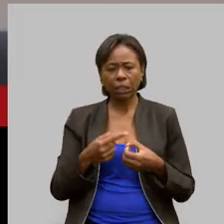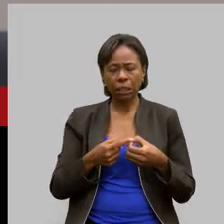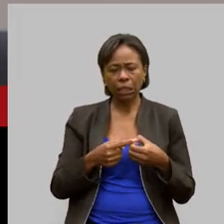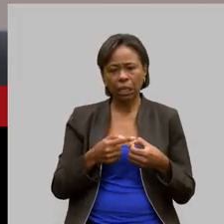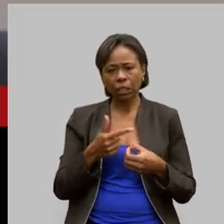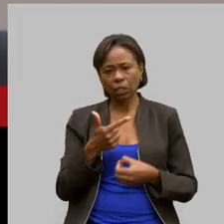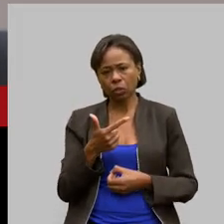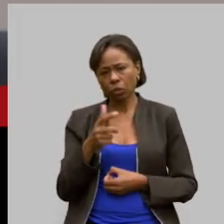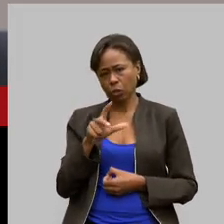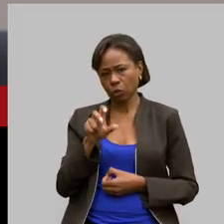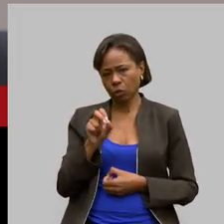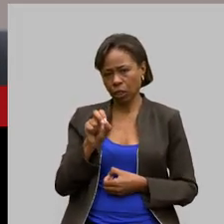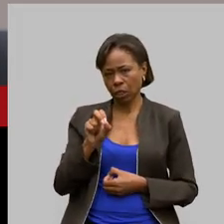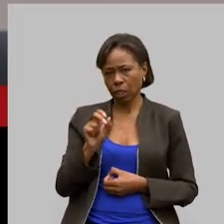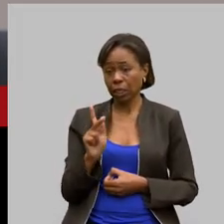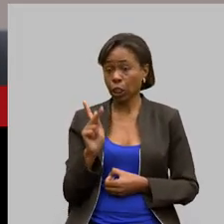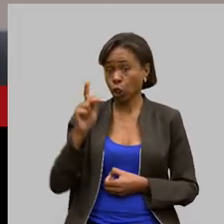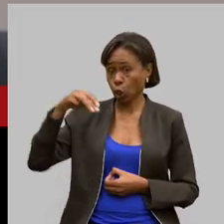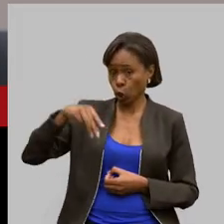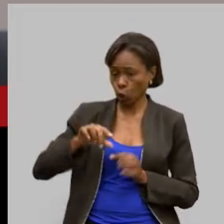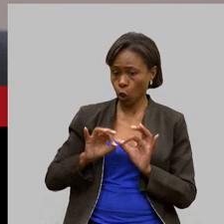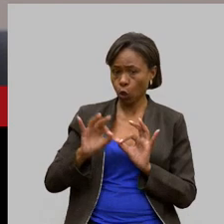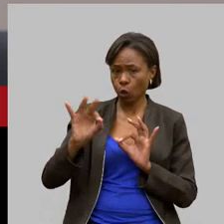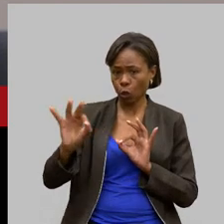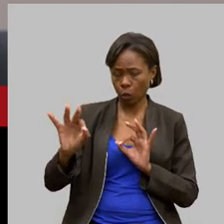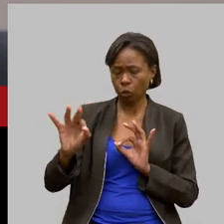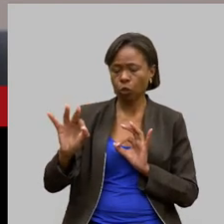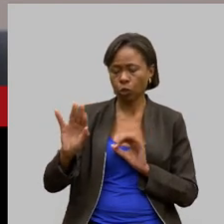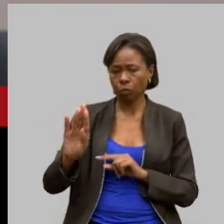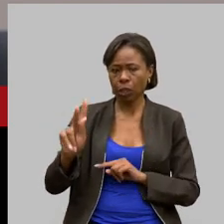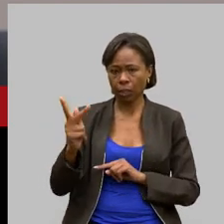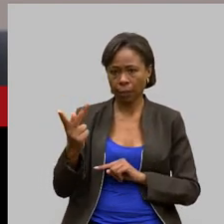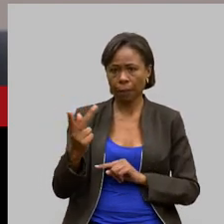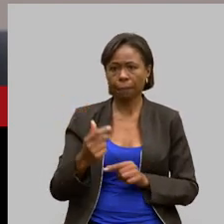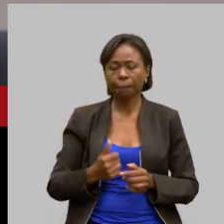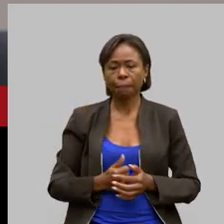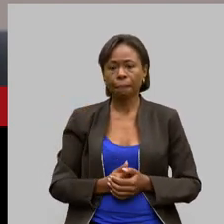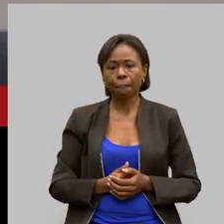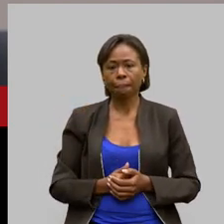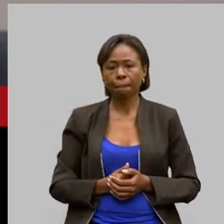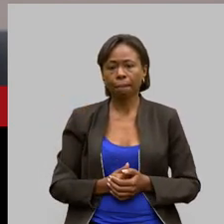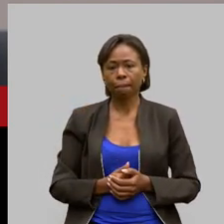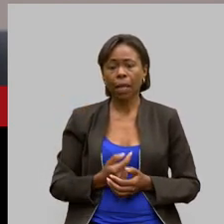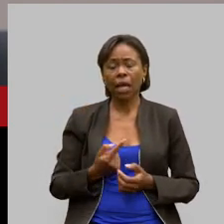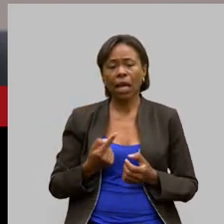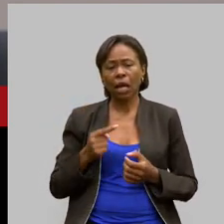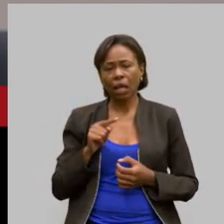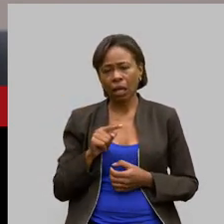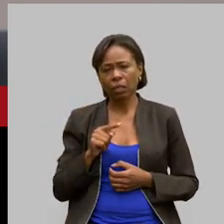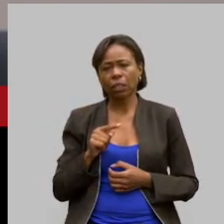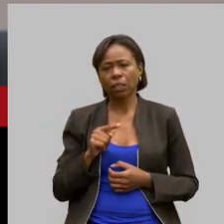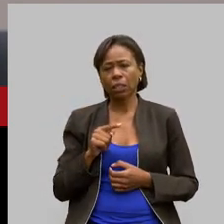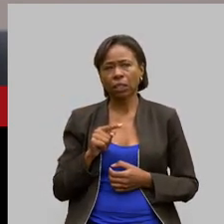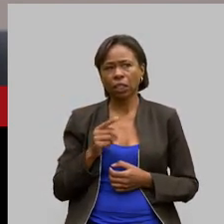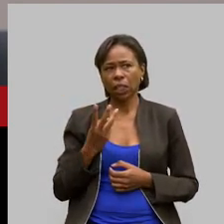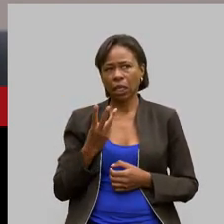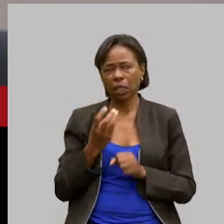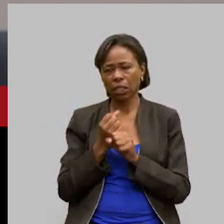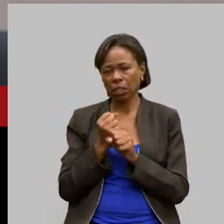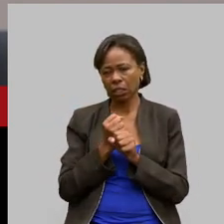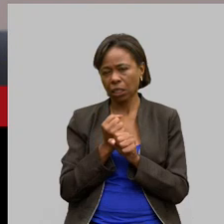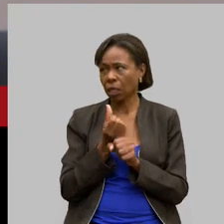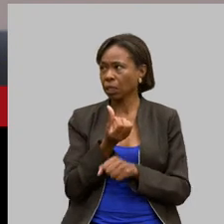50 km aqui da capital é uma cidade que nos últimos 3 anos e meio evoluiu muito com muito